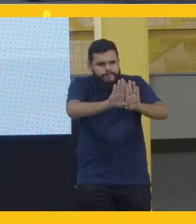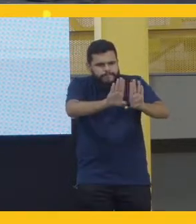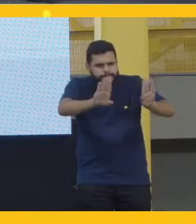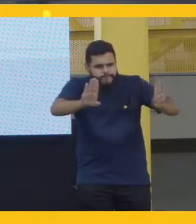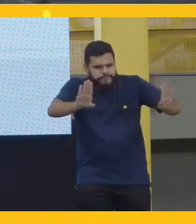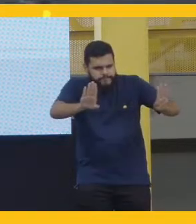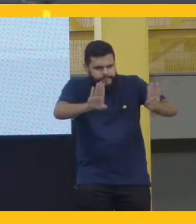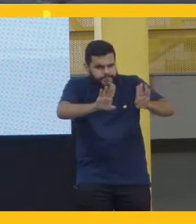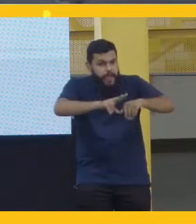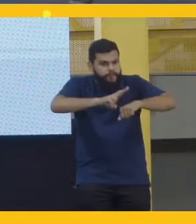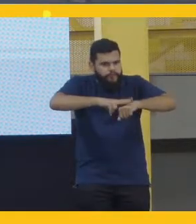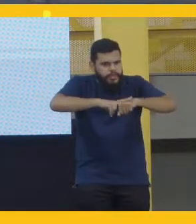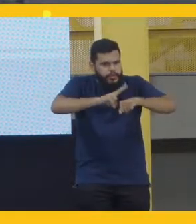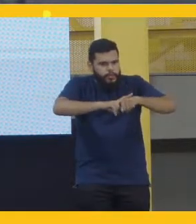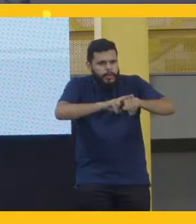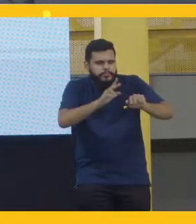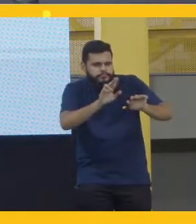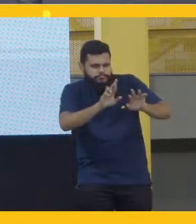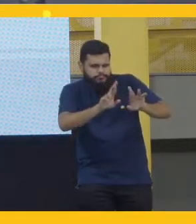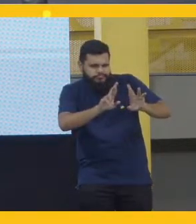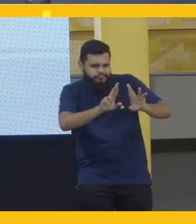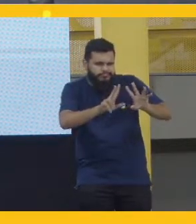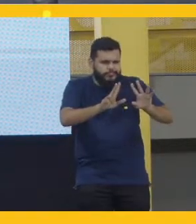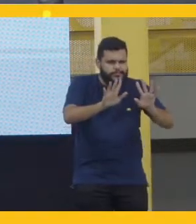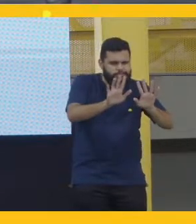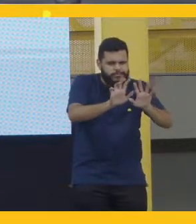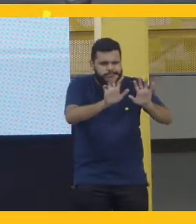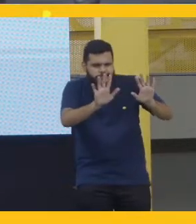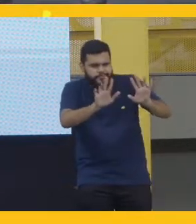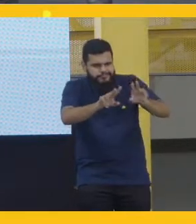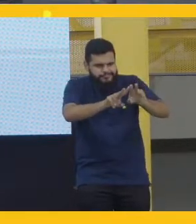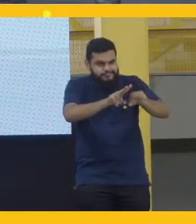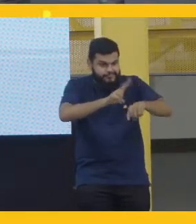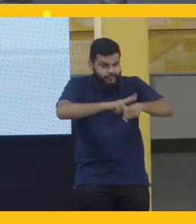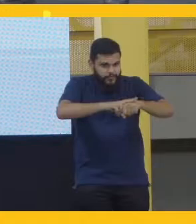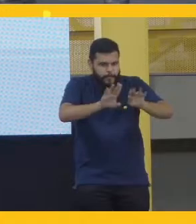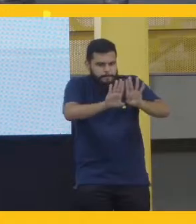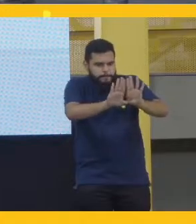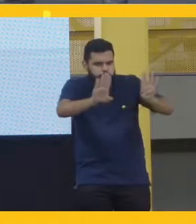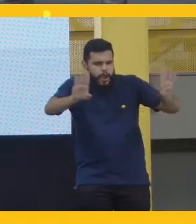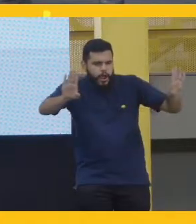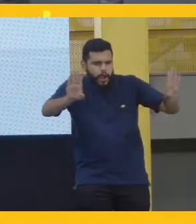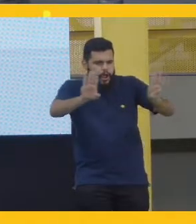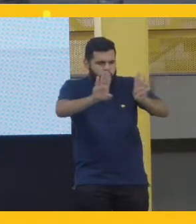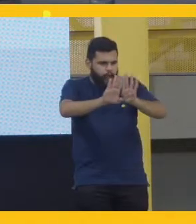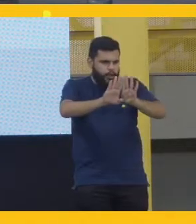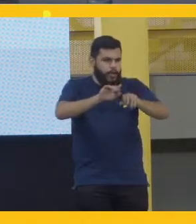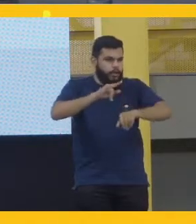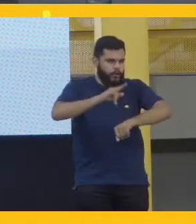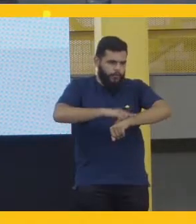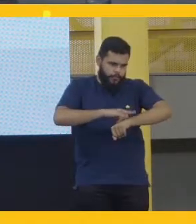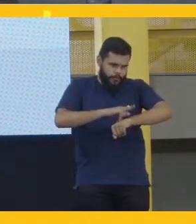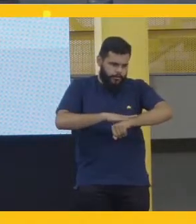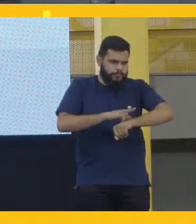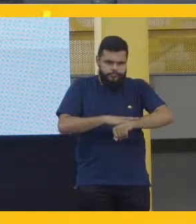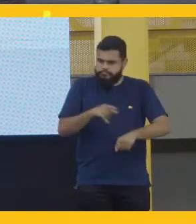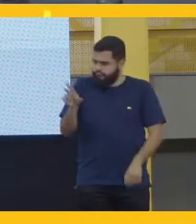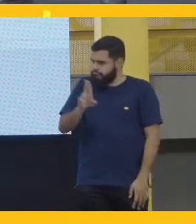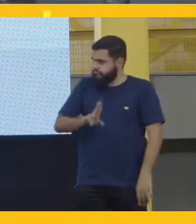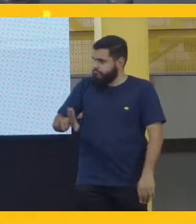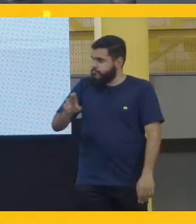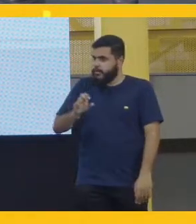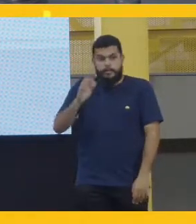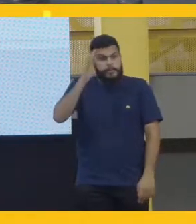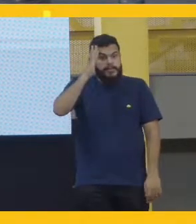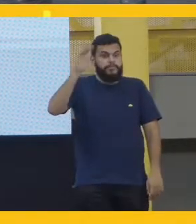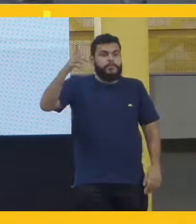E na janela também. Na janela do banheiro. Porque já pensou, você tomando banho, a janela transparente, você